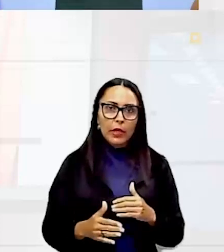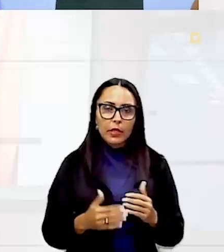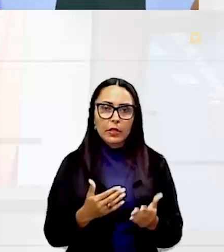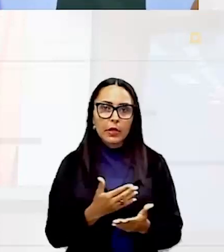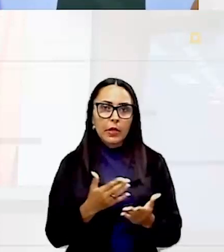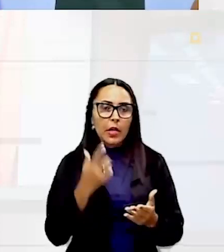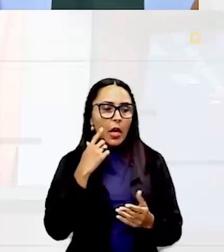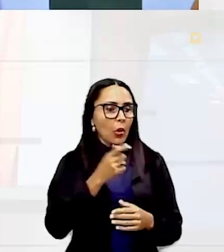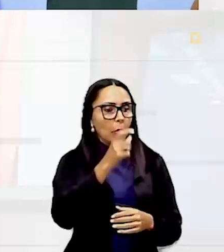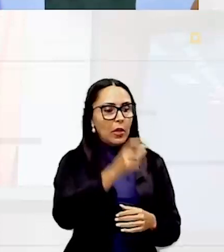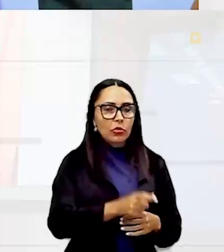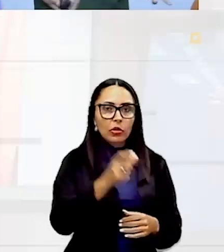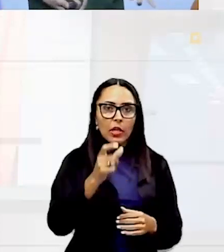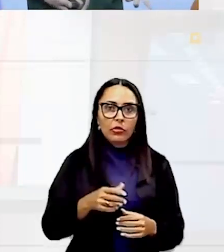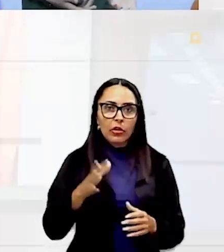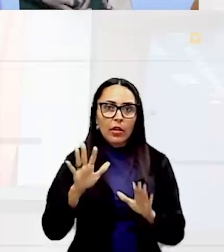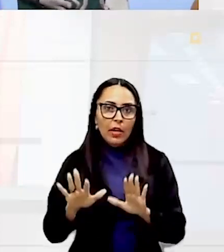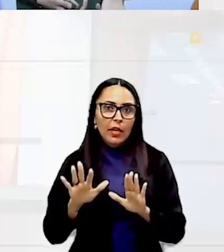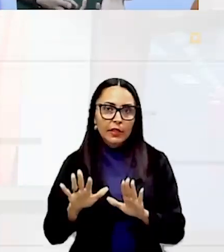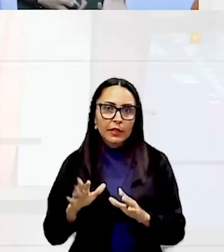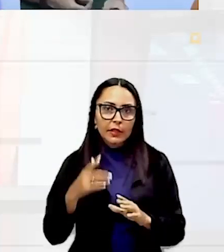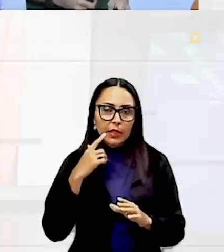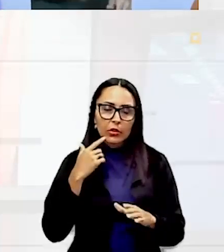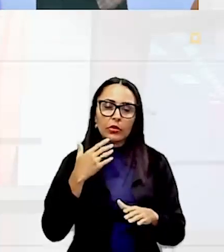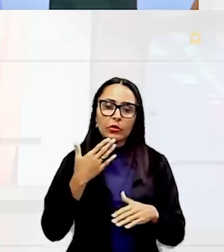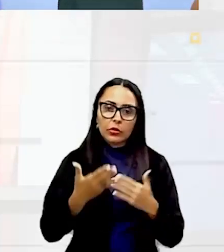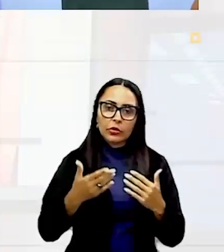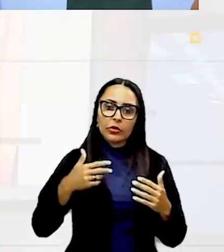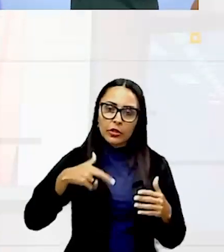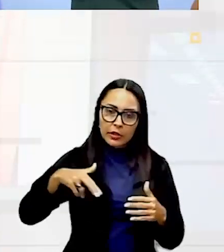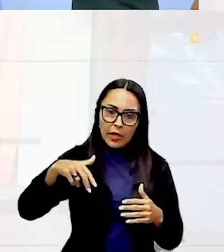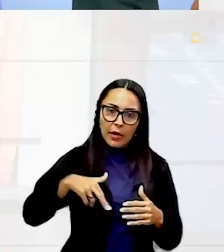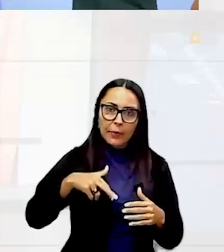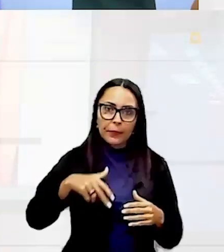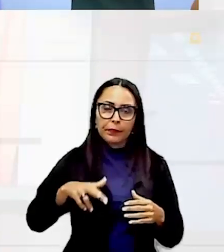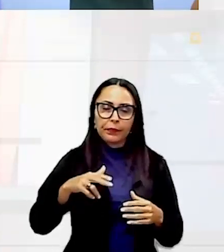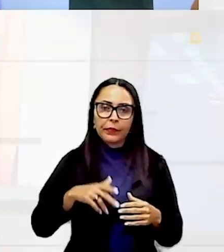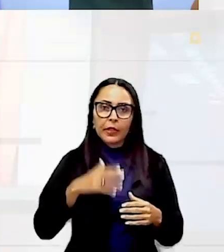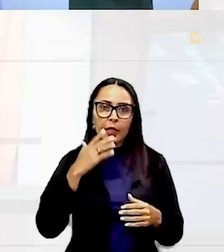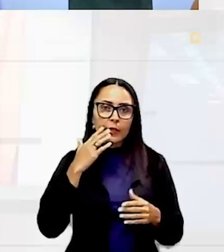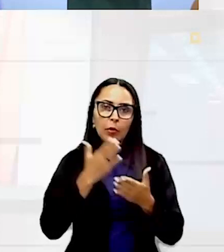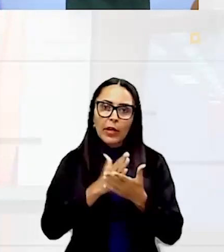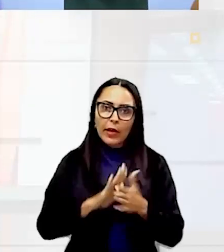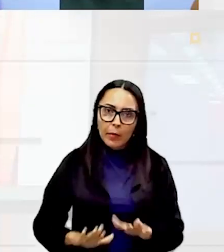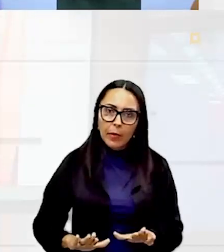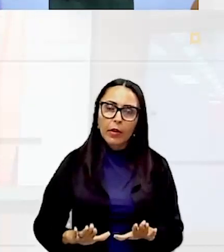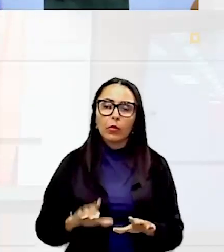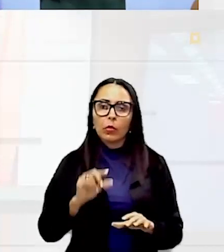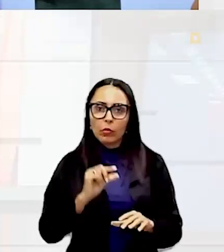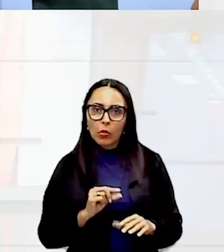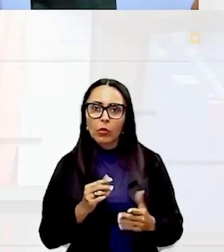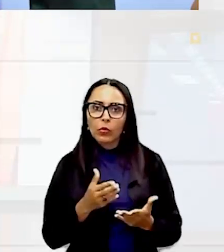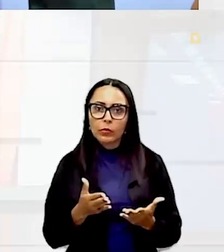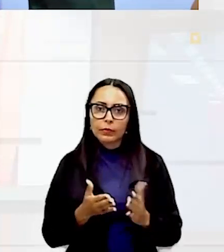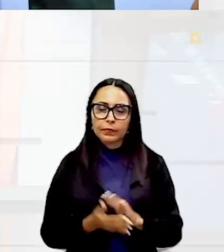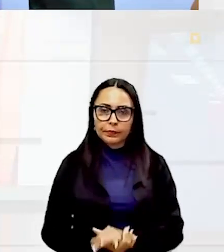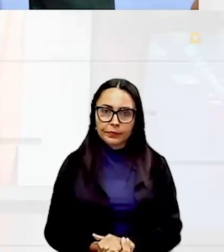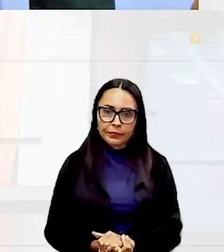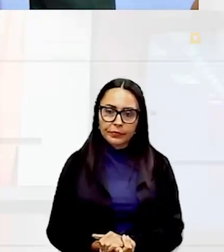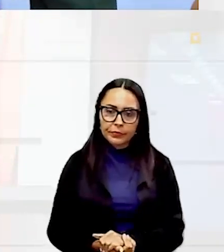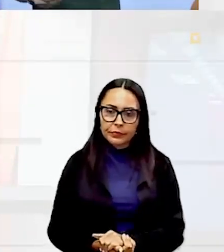aí o personagem pula, mas ele ainda está na animação de andar. Então quebra um pouco essa.